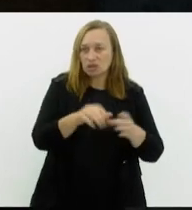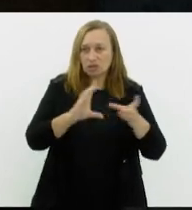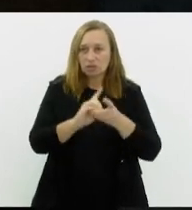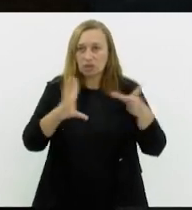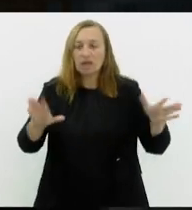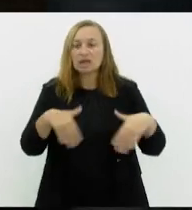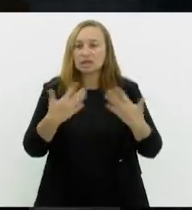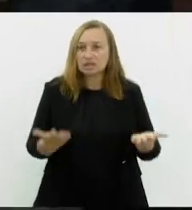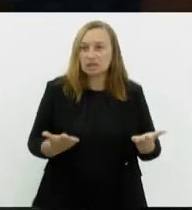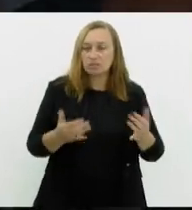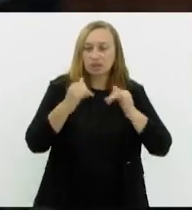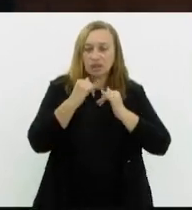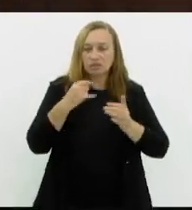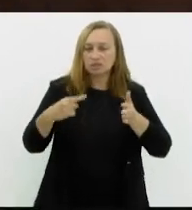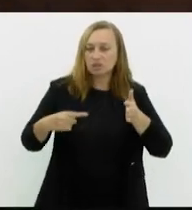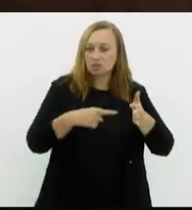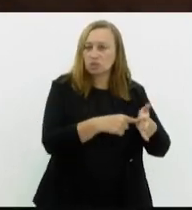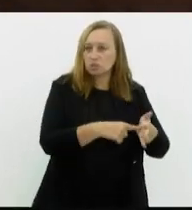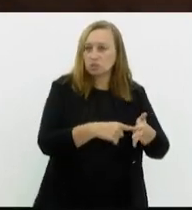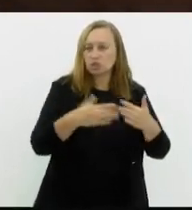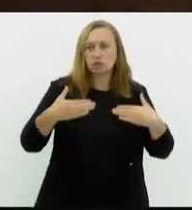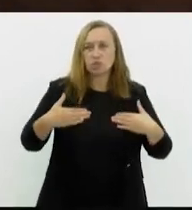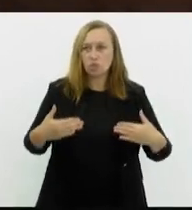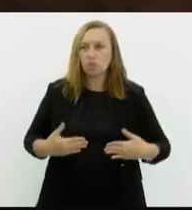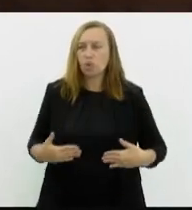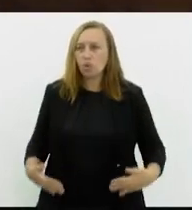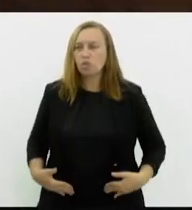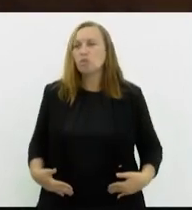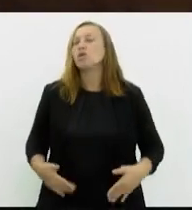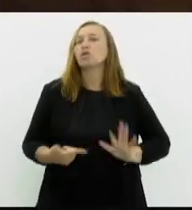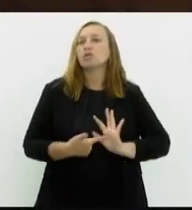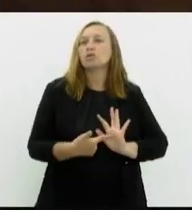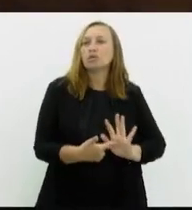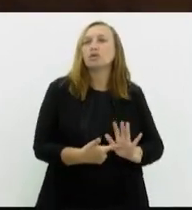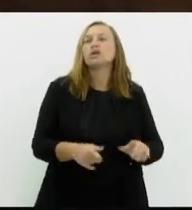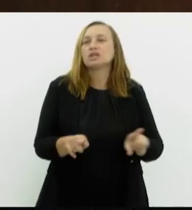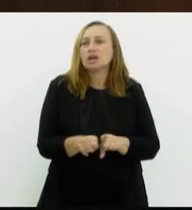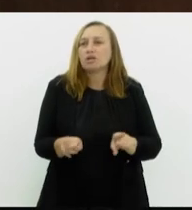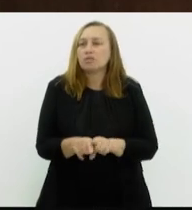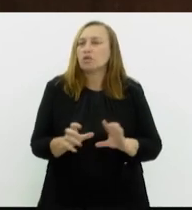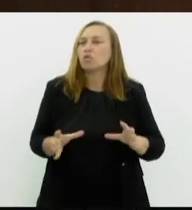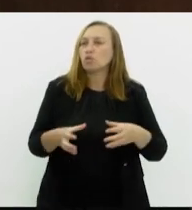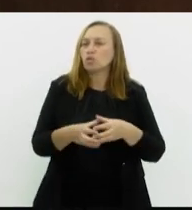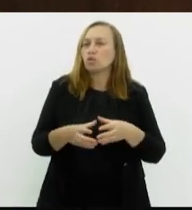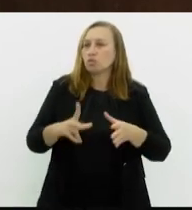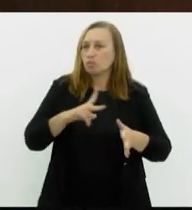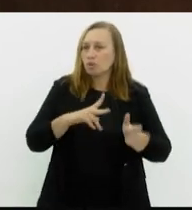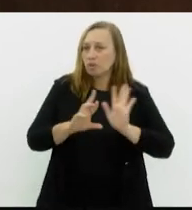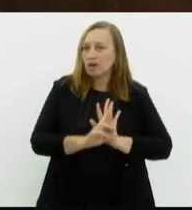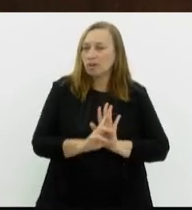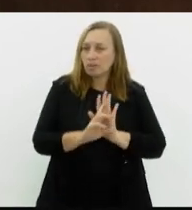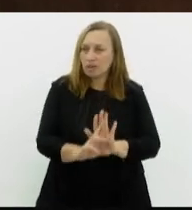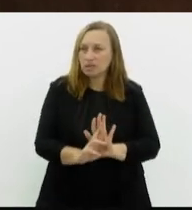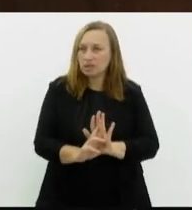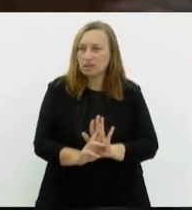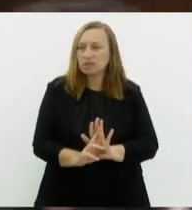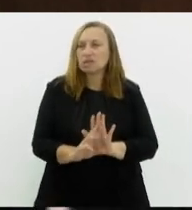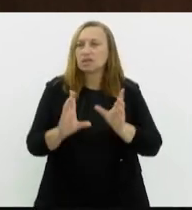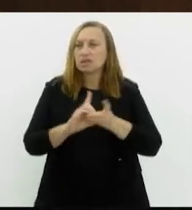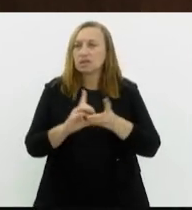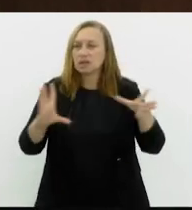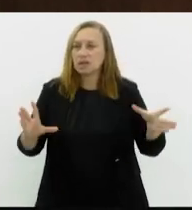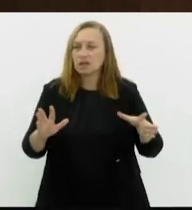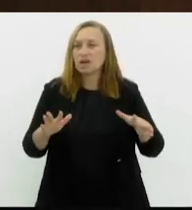pela denúncia que traz no seu corpo, ora pelo próprio grupo que representa na nossa democracia, a